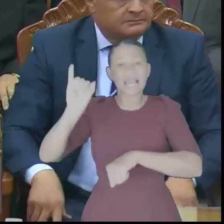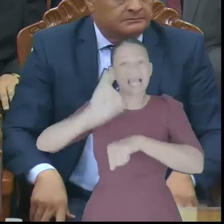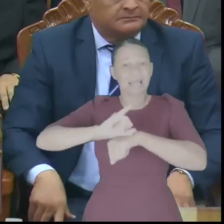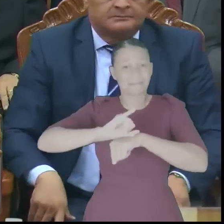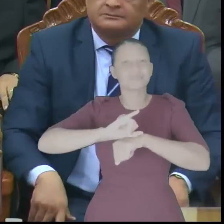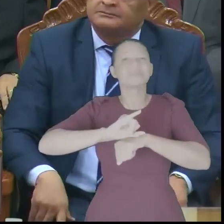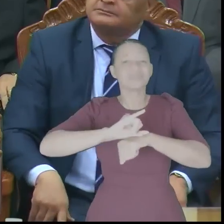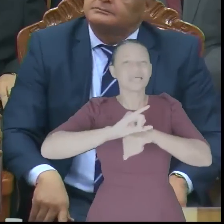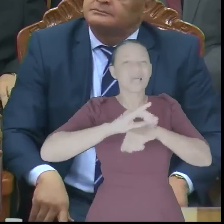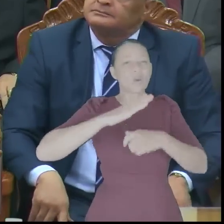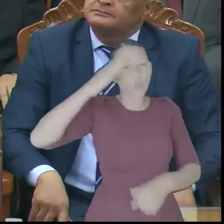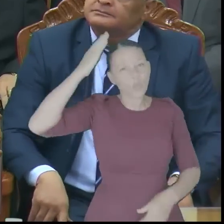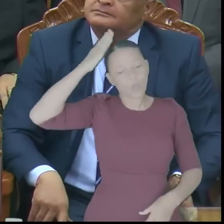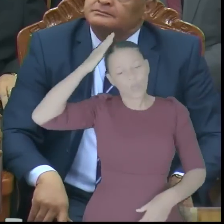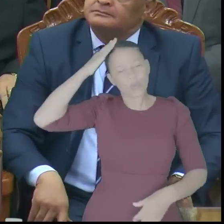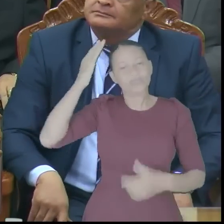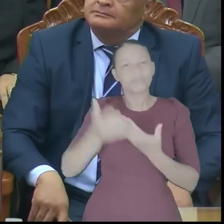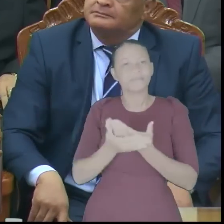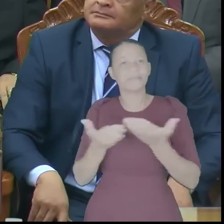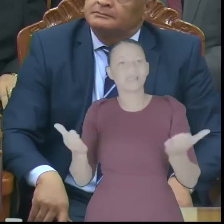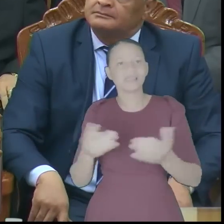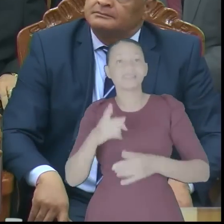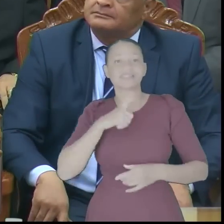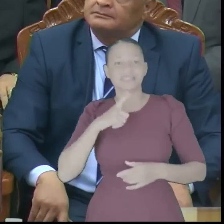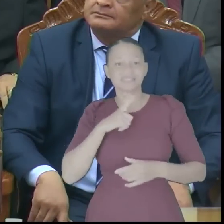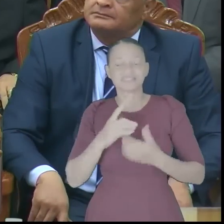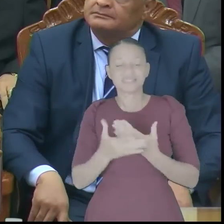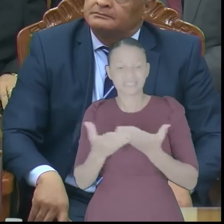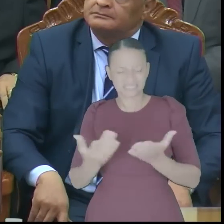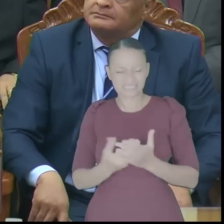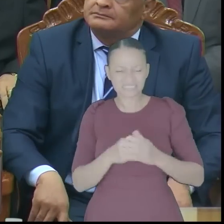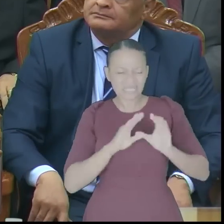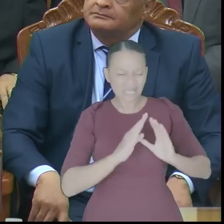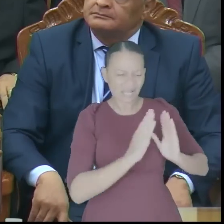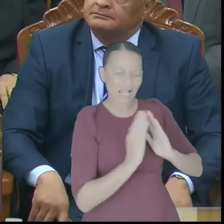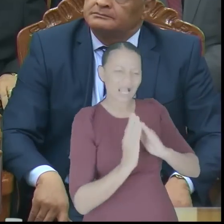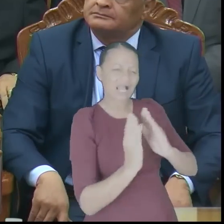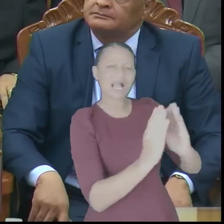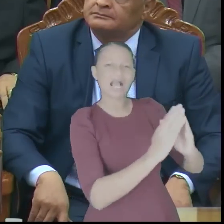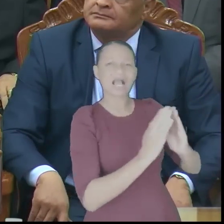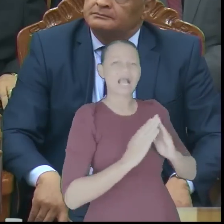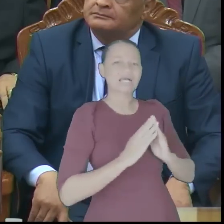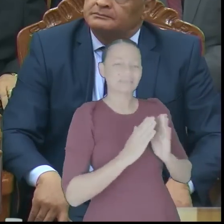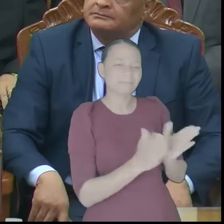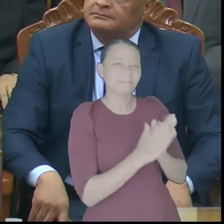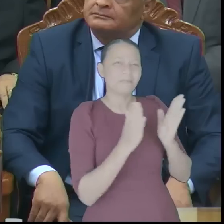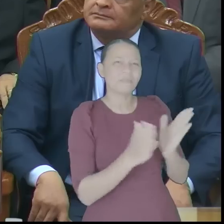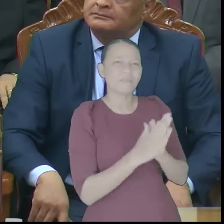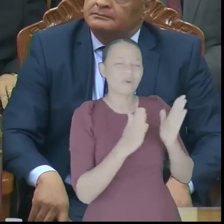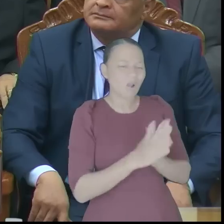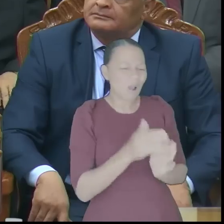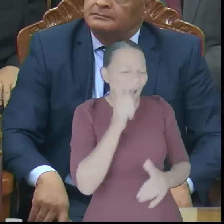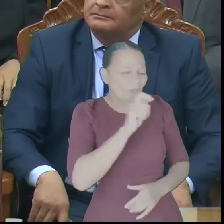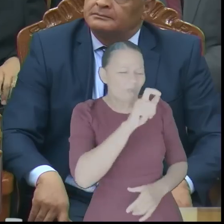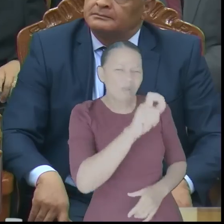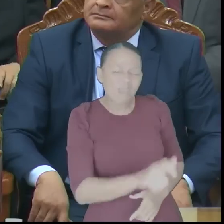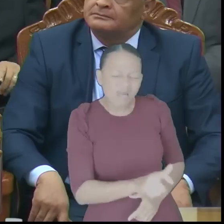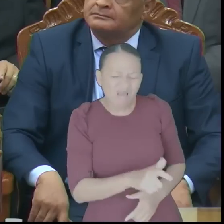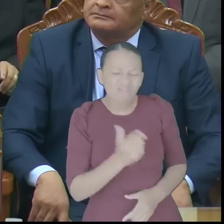Curitiba, lá no meio de uma comunidadezinha pobre, ele achou uma senhorinha feia e